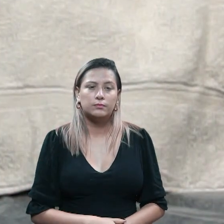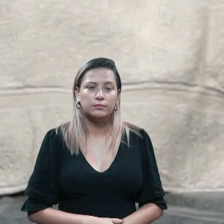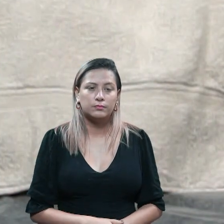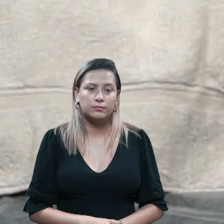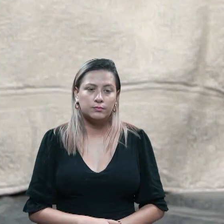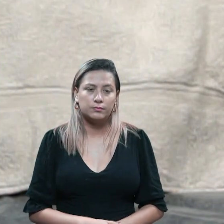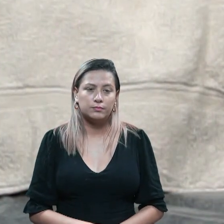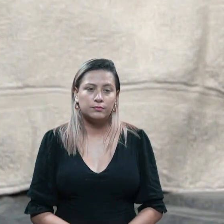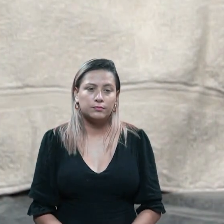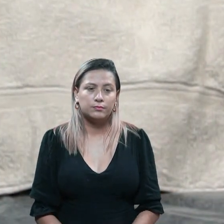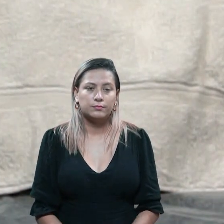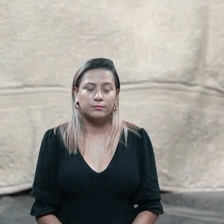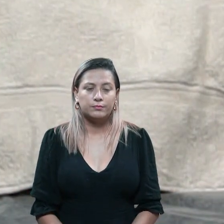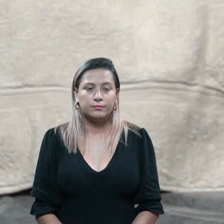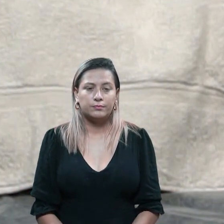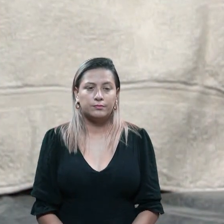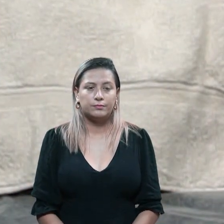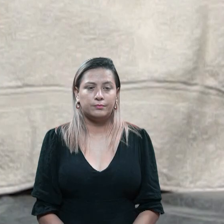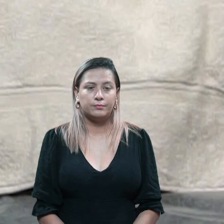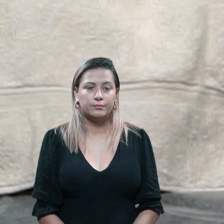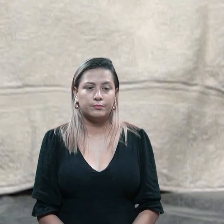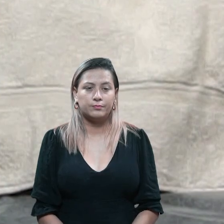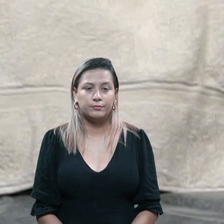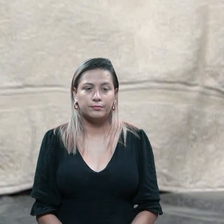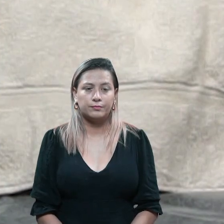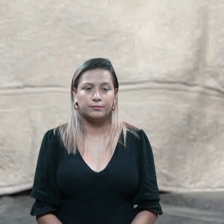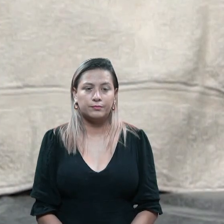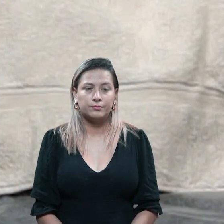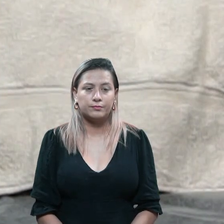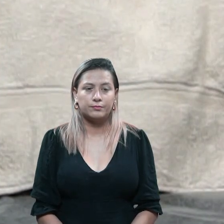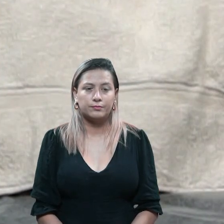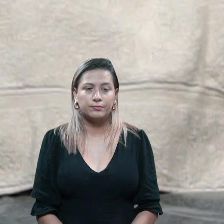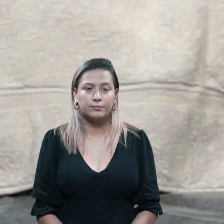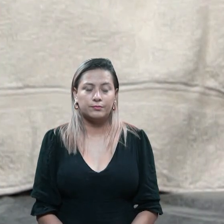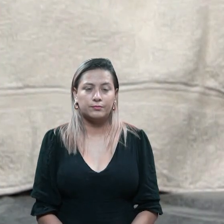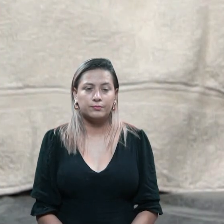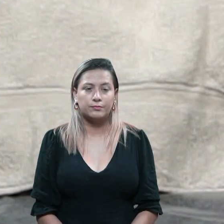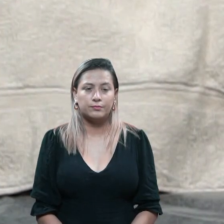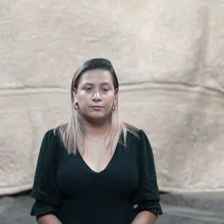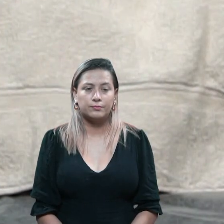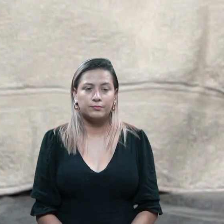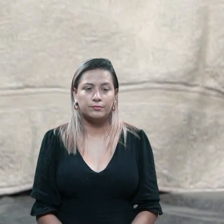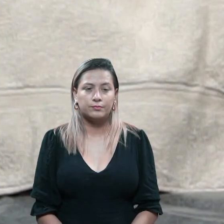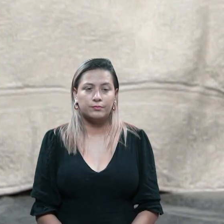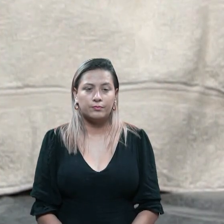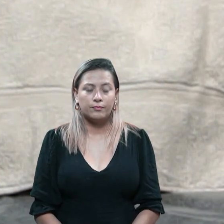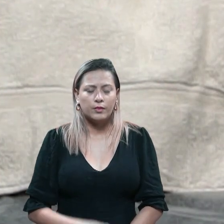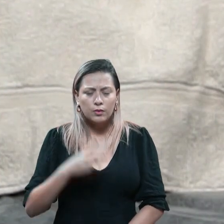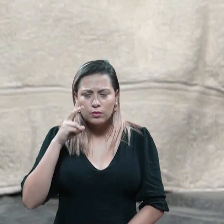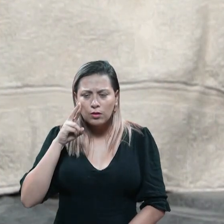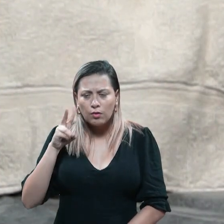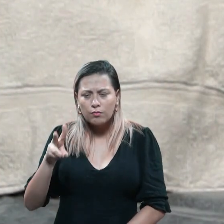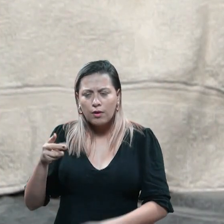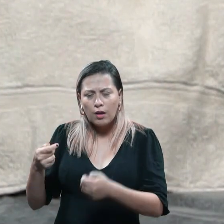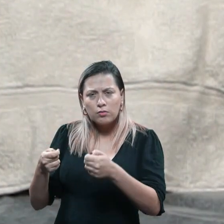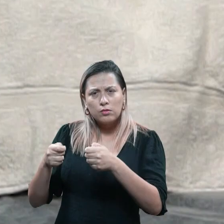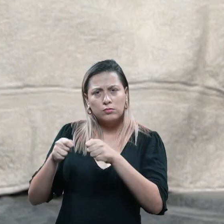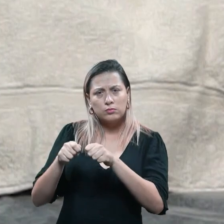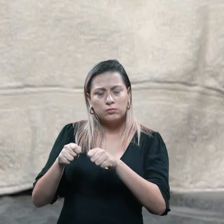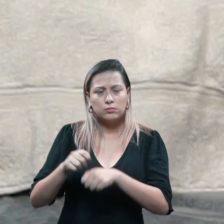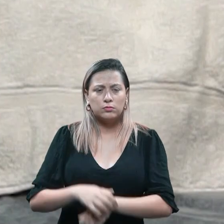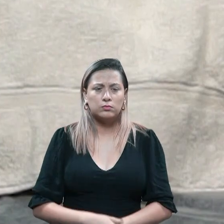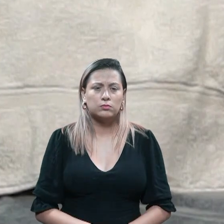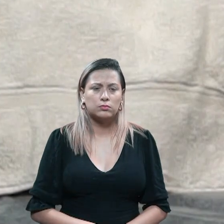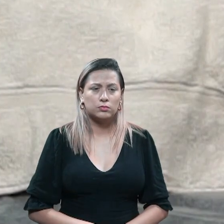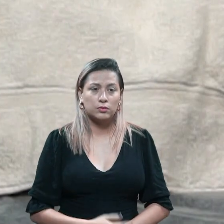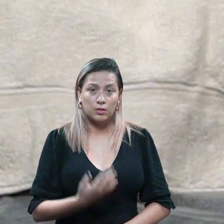só encontrar onde estão os comedões e extrair. A forma de extrair